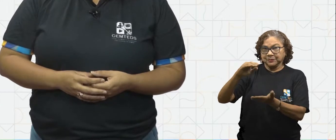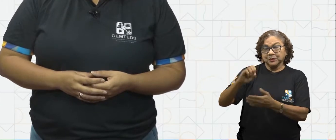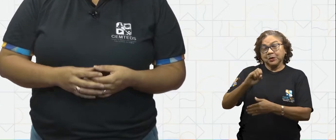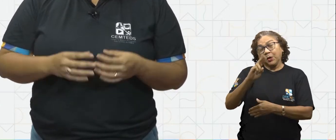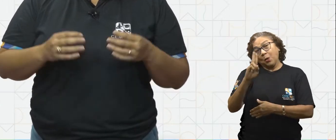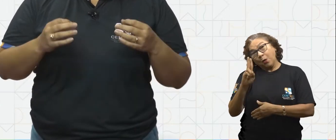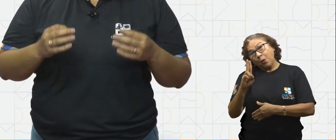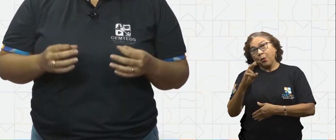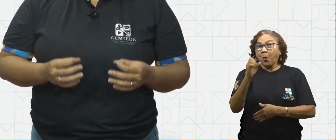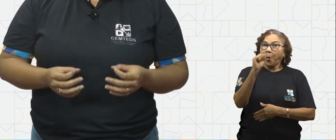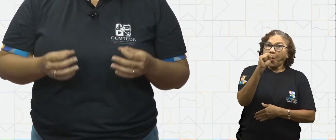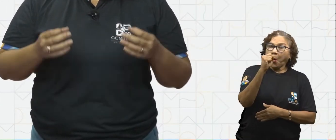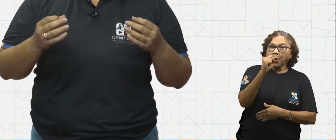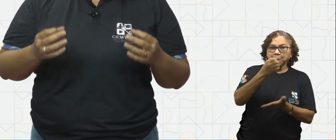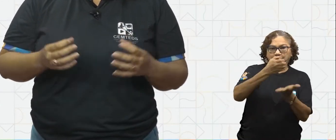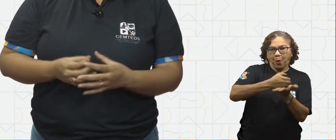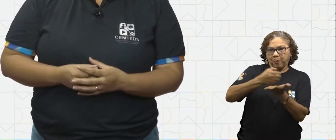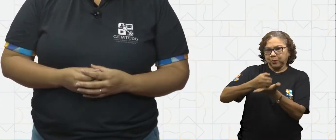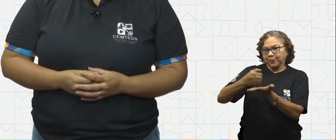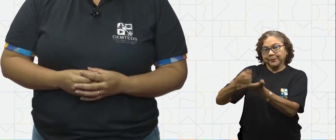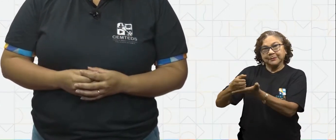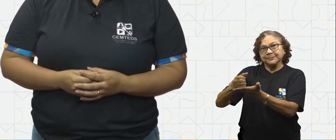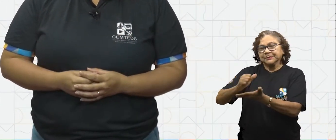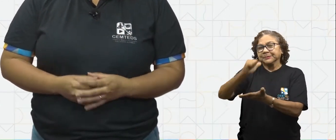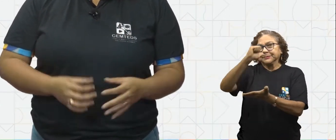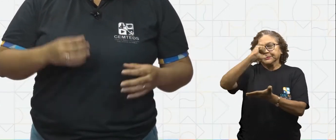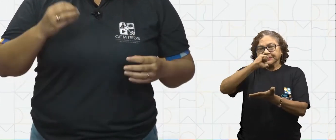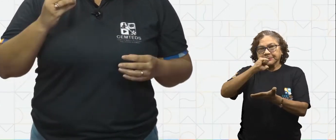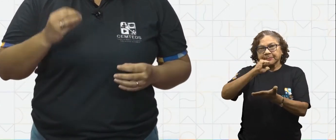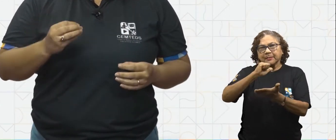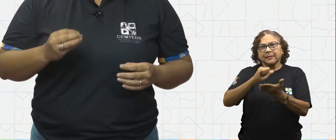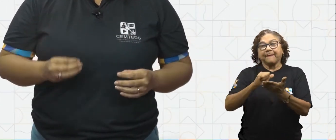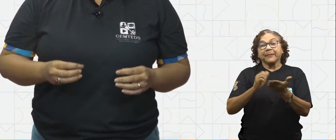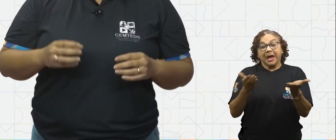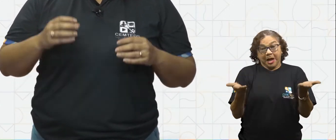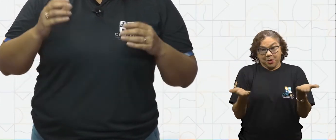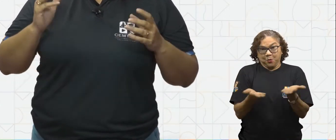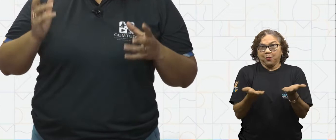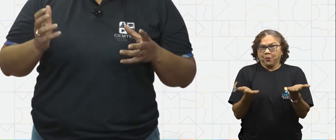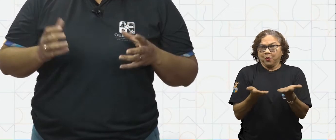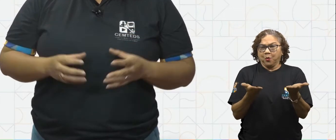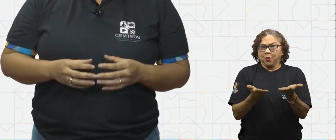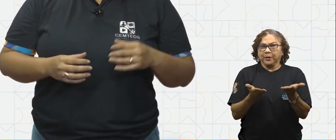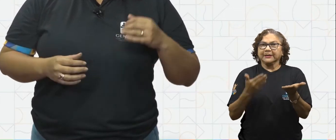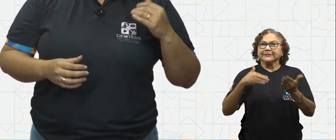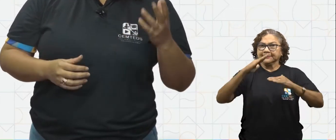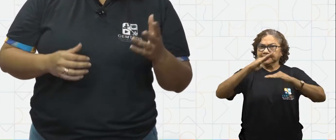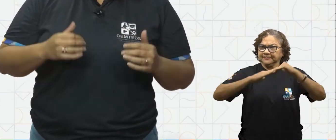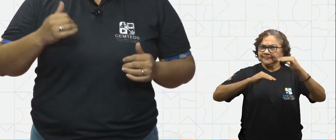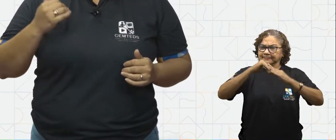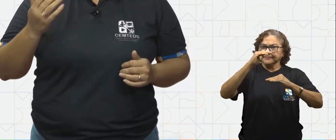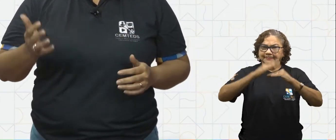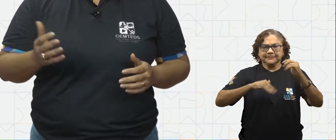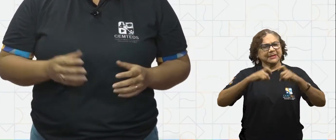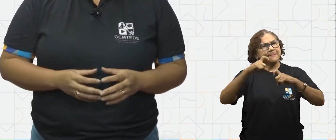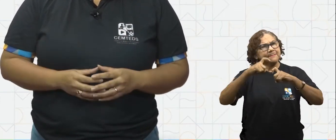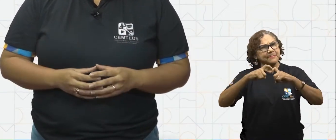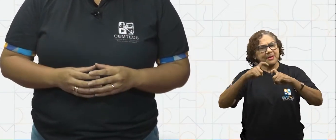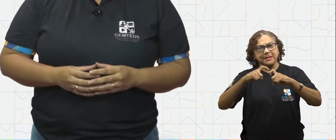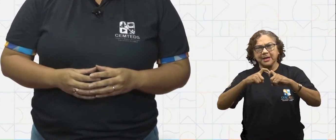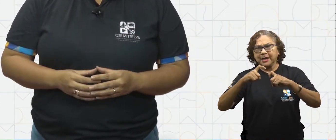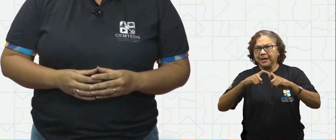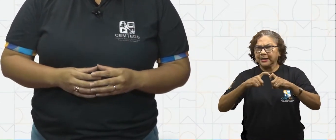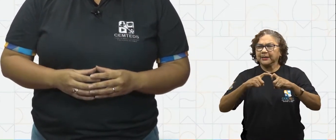240 ml por dia para se manter hidratado. Atualmente, os especialistas, médicos e